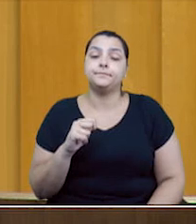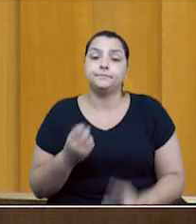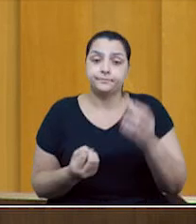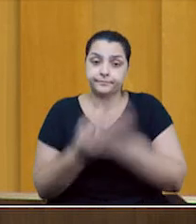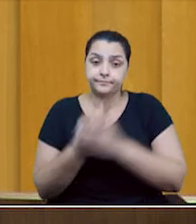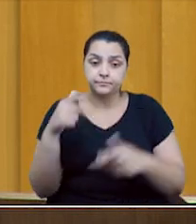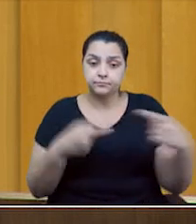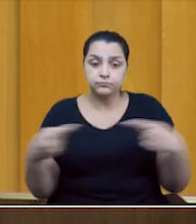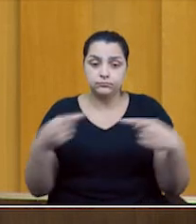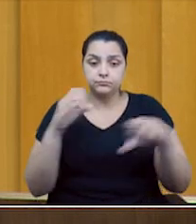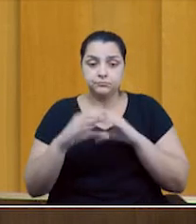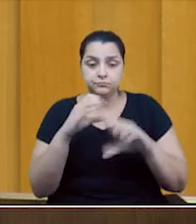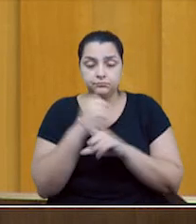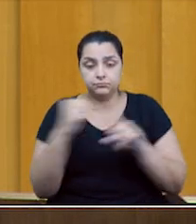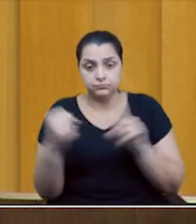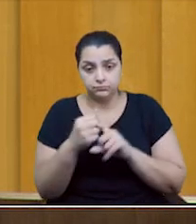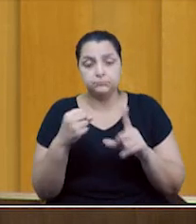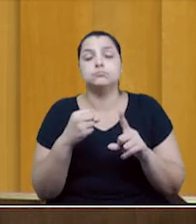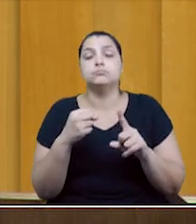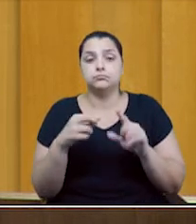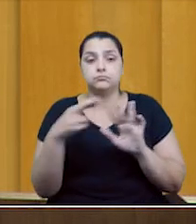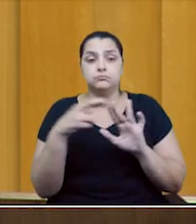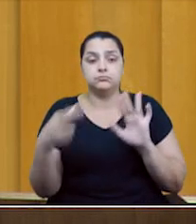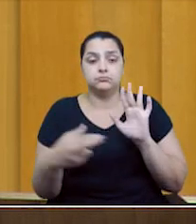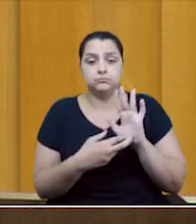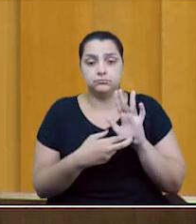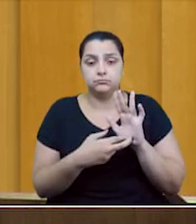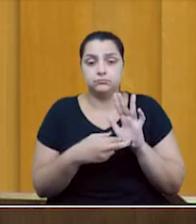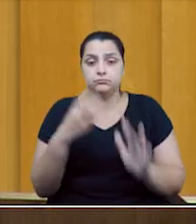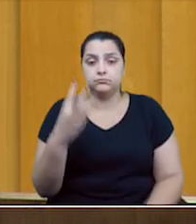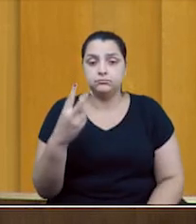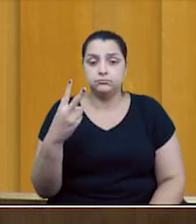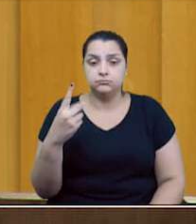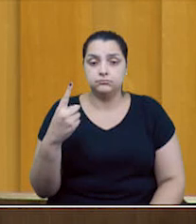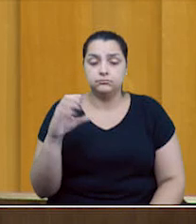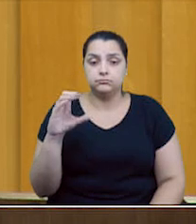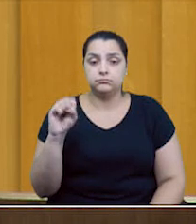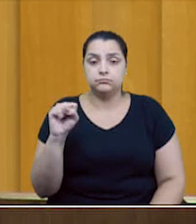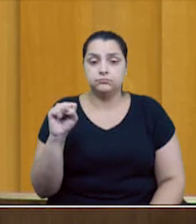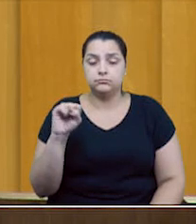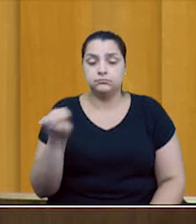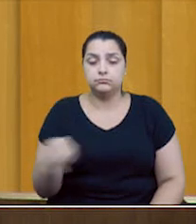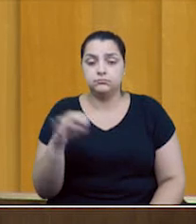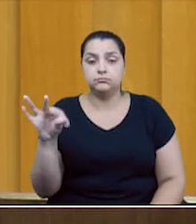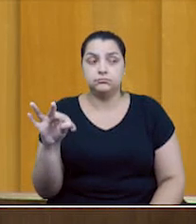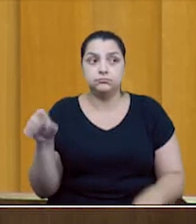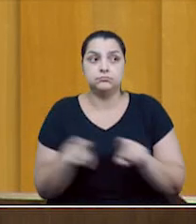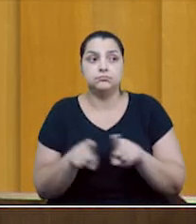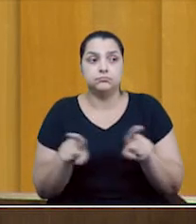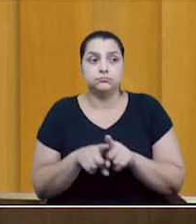comunicação social, por meio da resolução 321 do CSJT, e o ato conjunto do